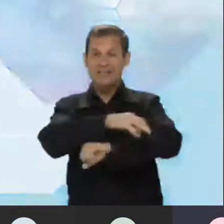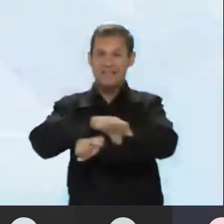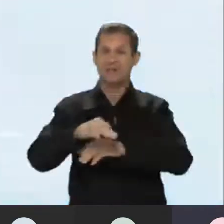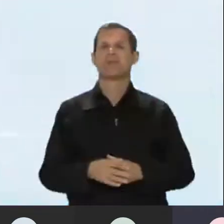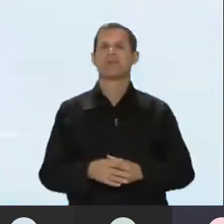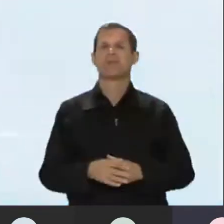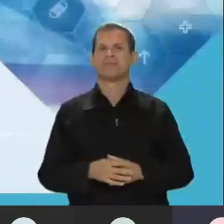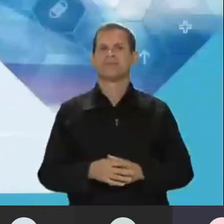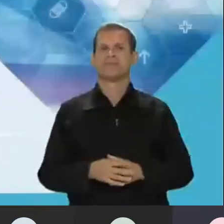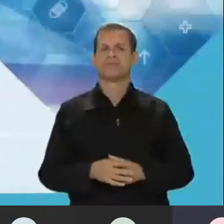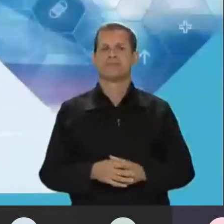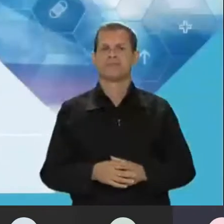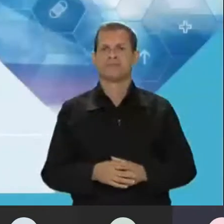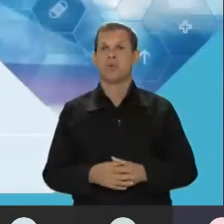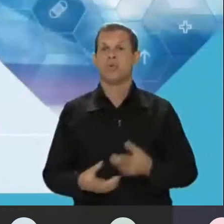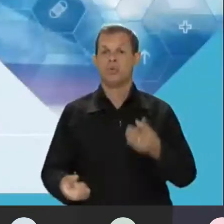arquitetônicas.